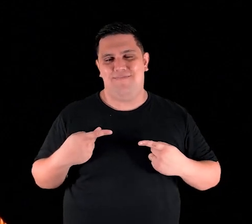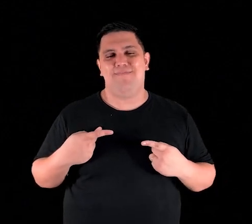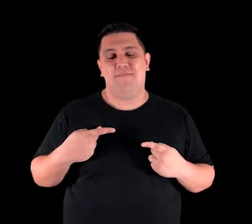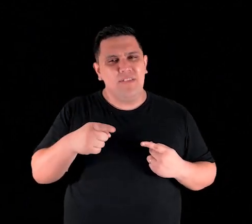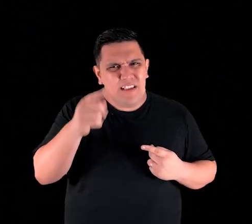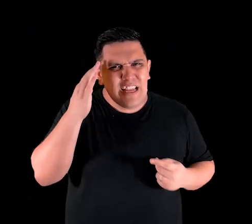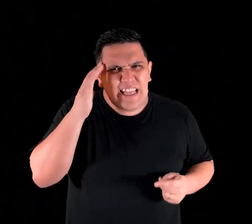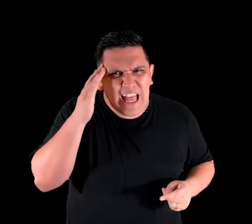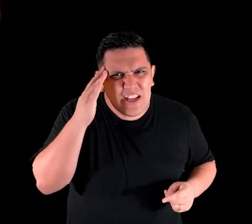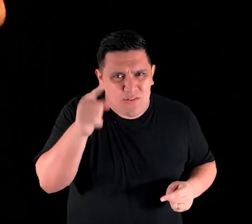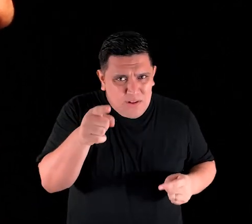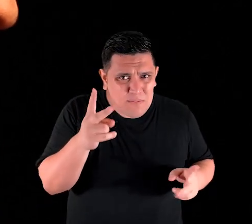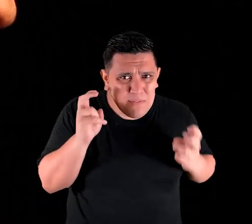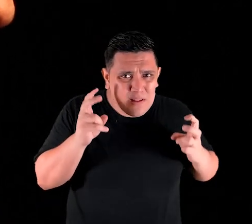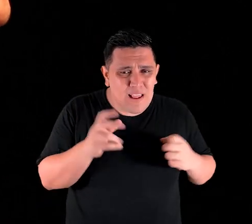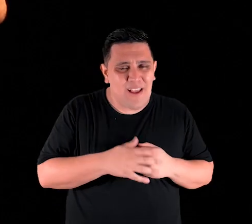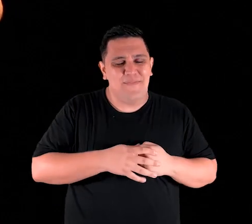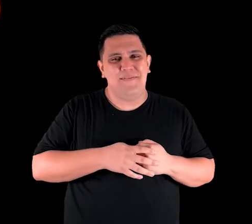Entende? Percebe?